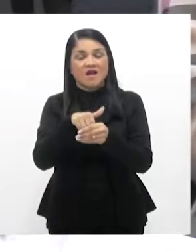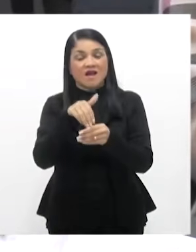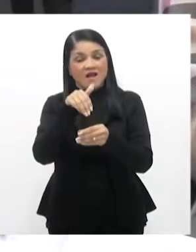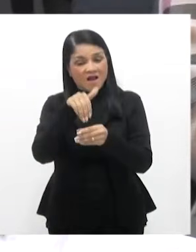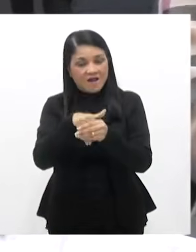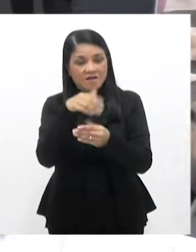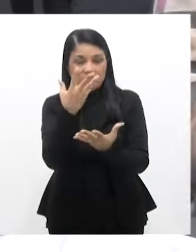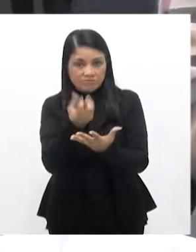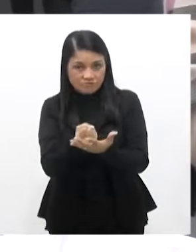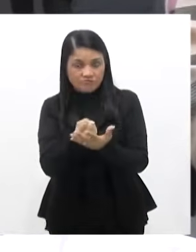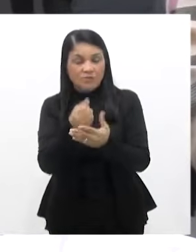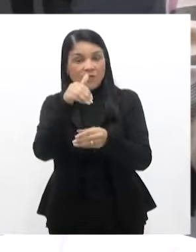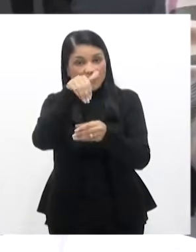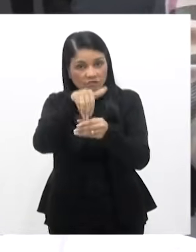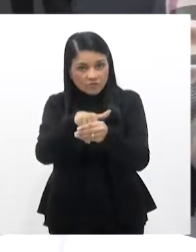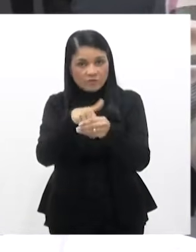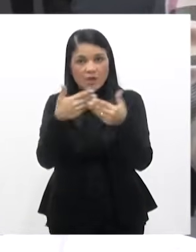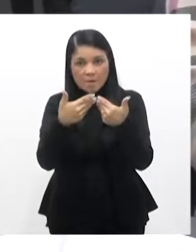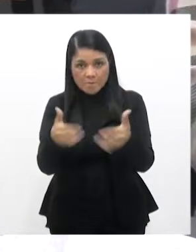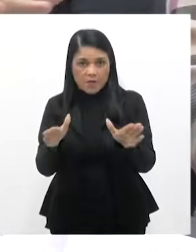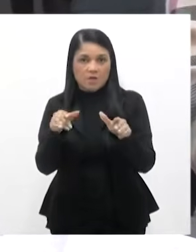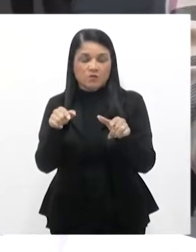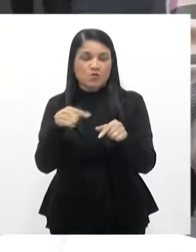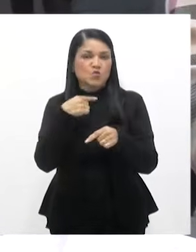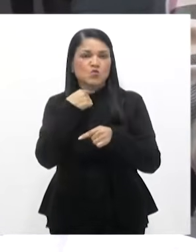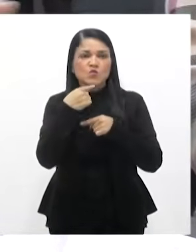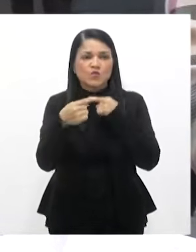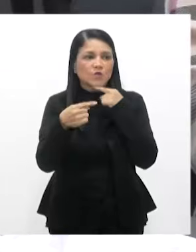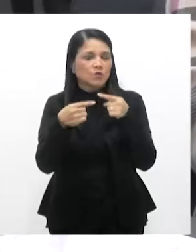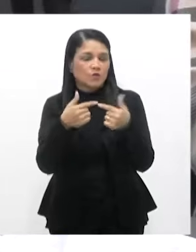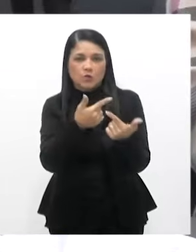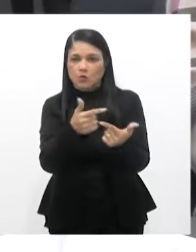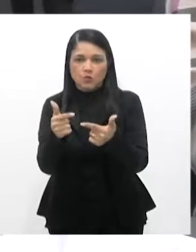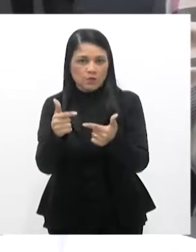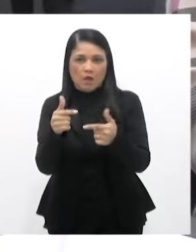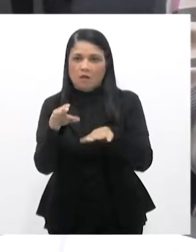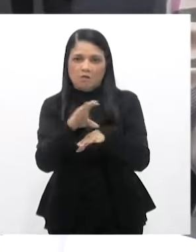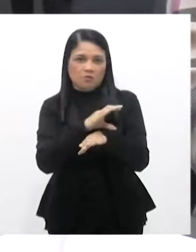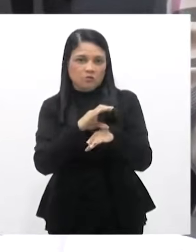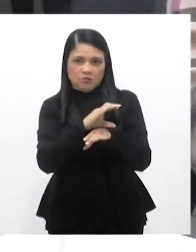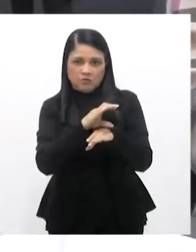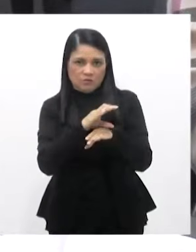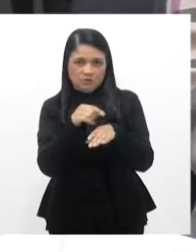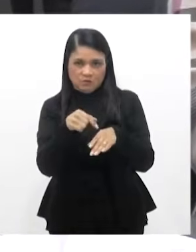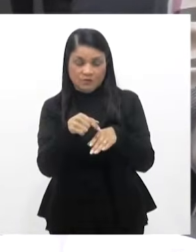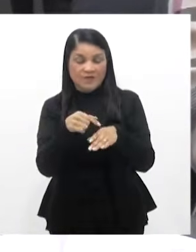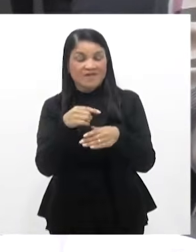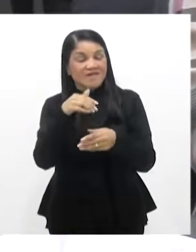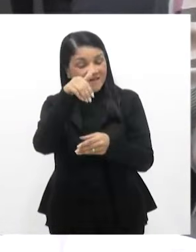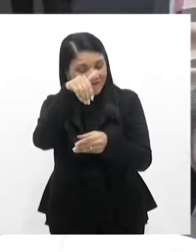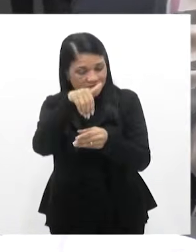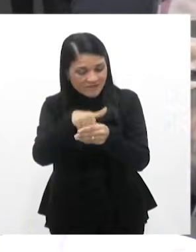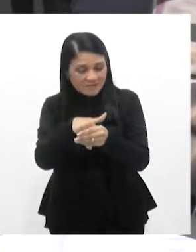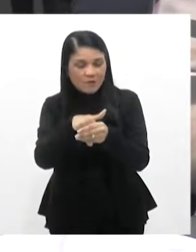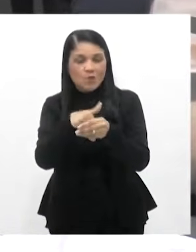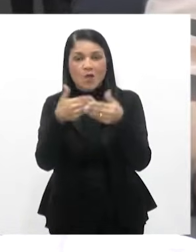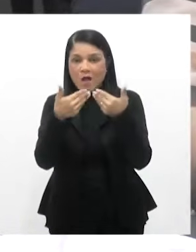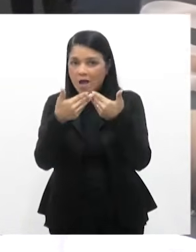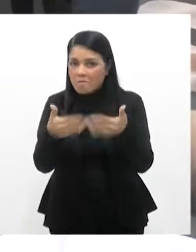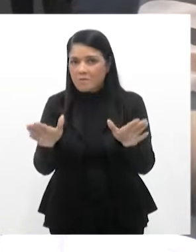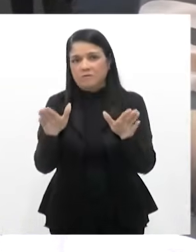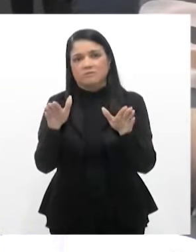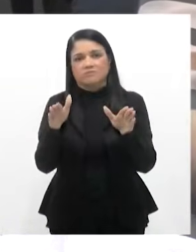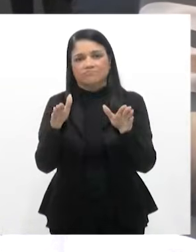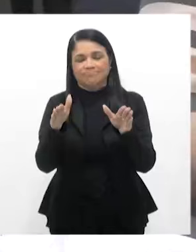aberta. Então, não há nenhuma dúvida constitucional sobre isso. A eleição tem que ser aberta.